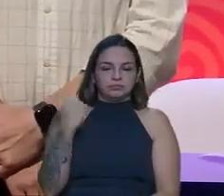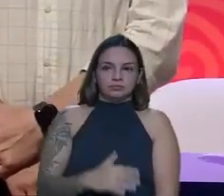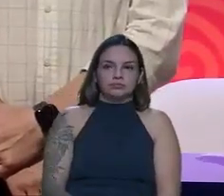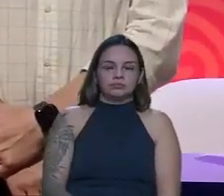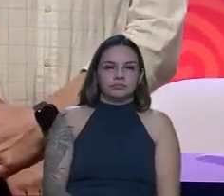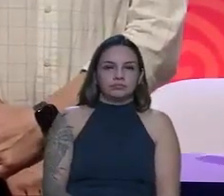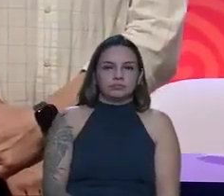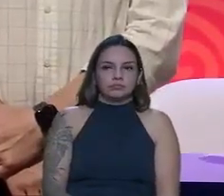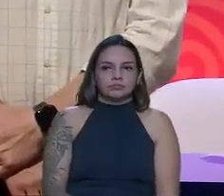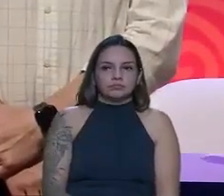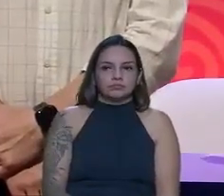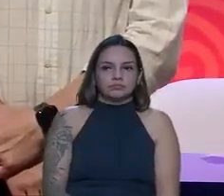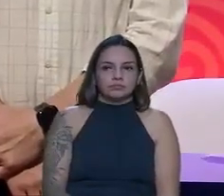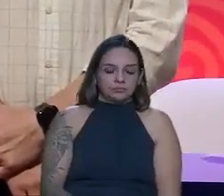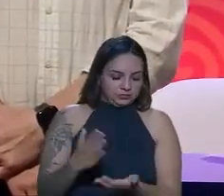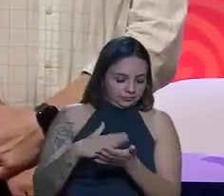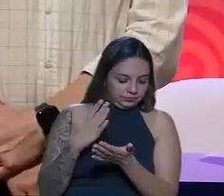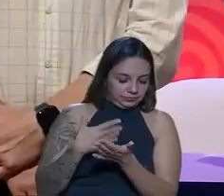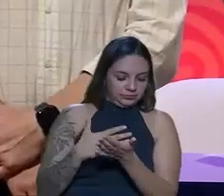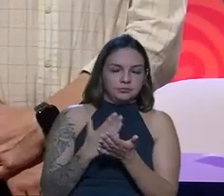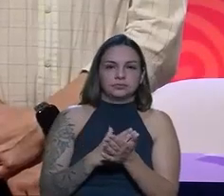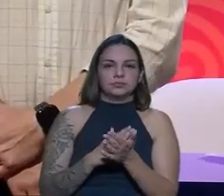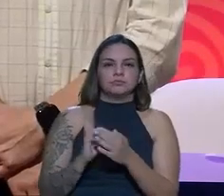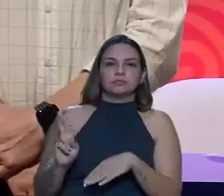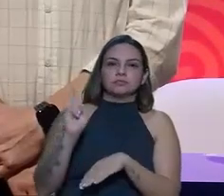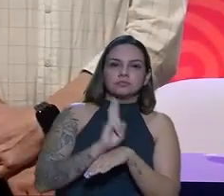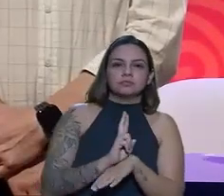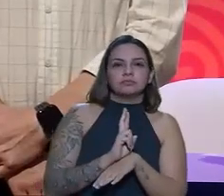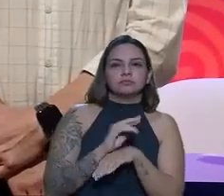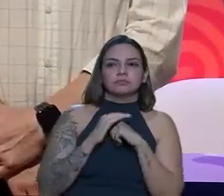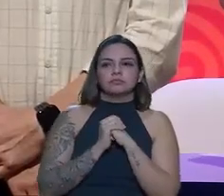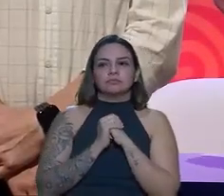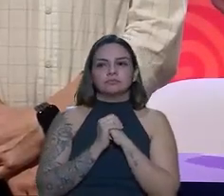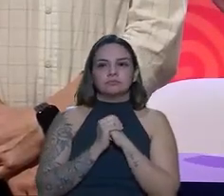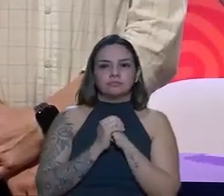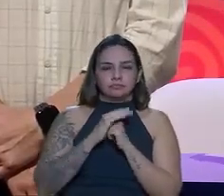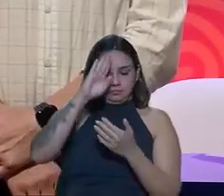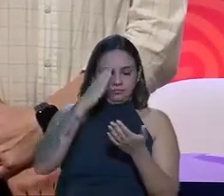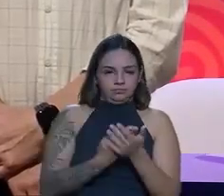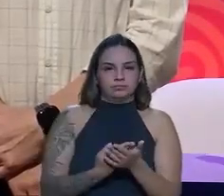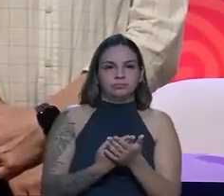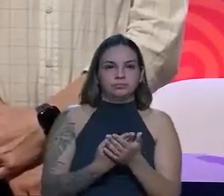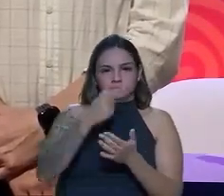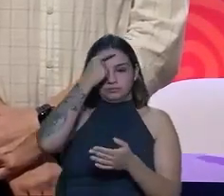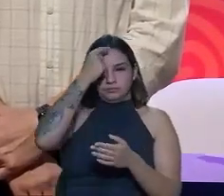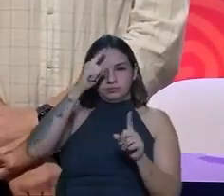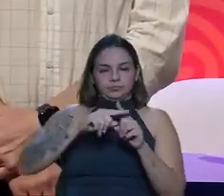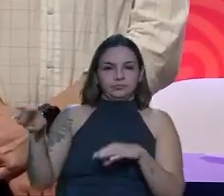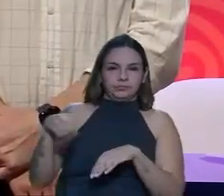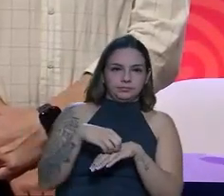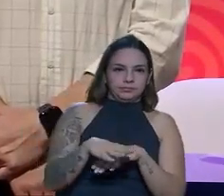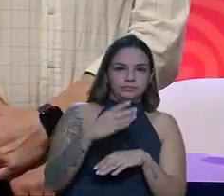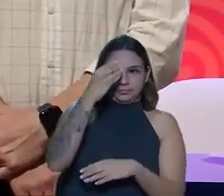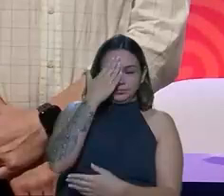colhendo agora. Colhendo na forma de livros, de representação e credibilidade que a academia transfere para a